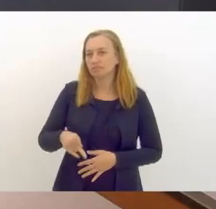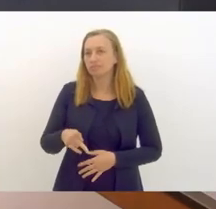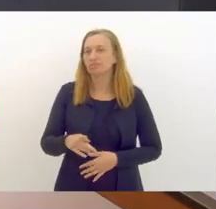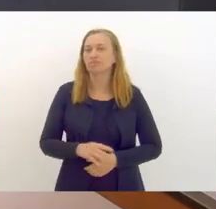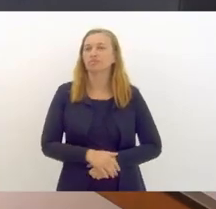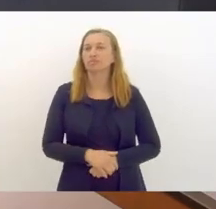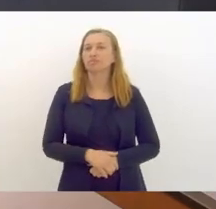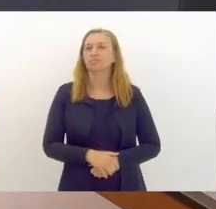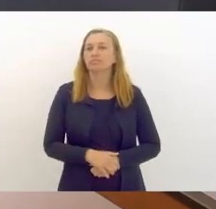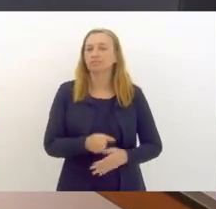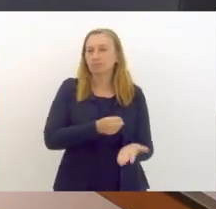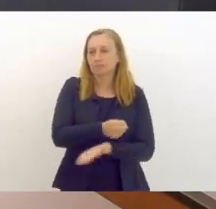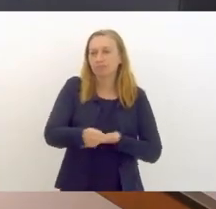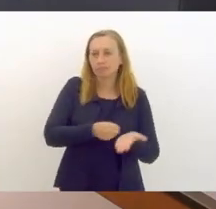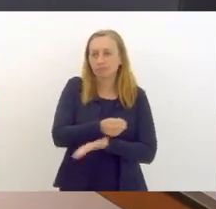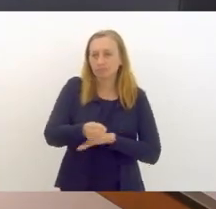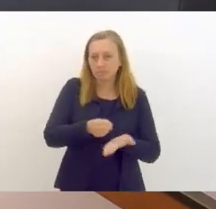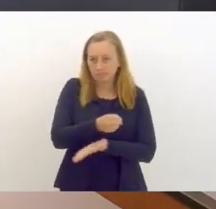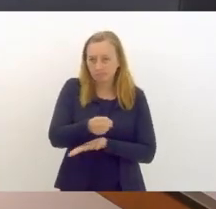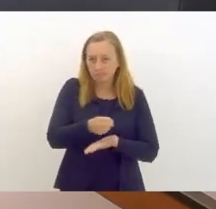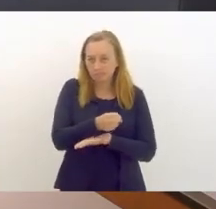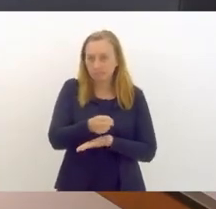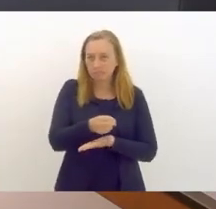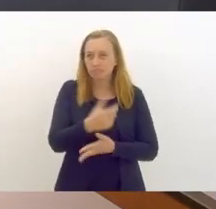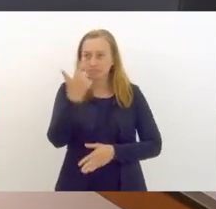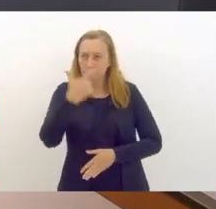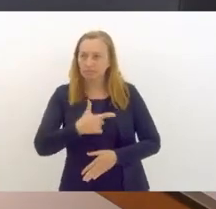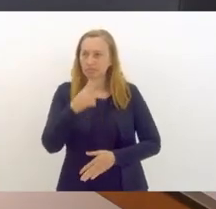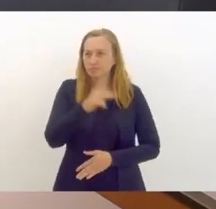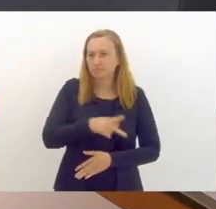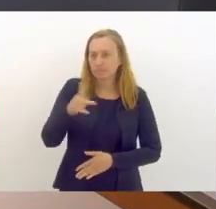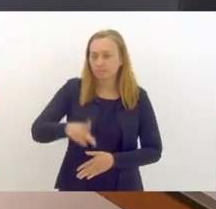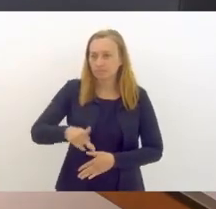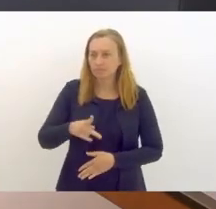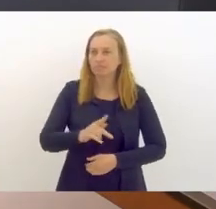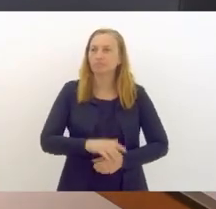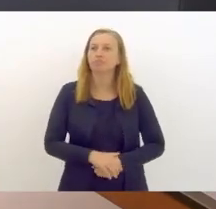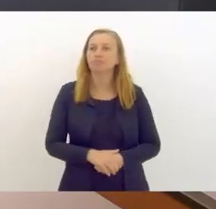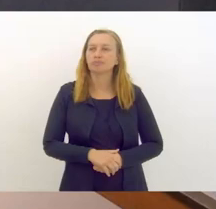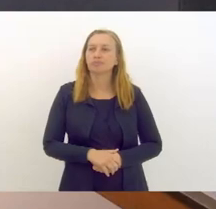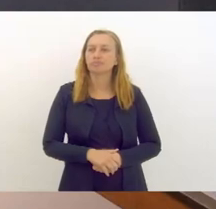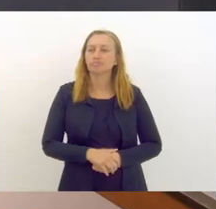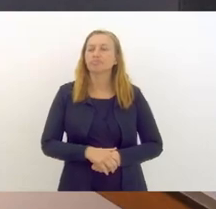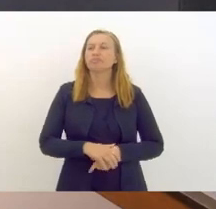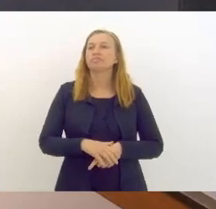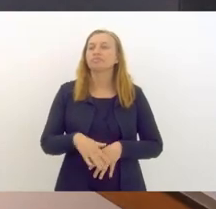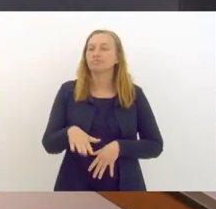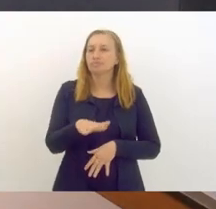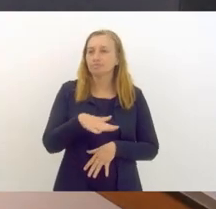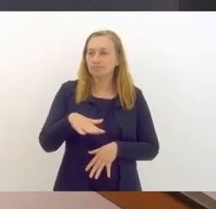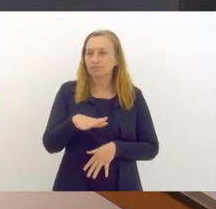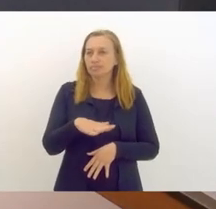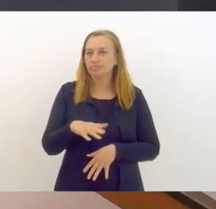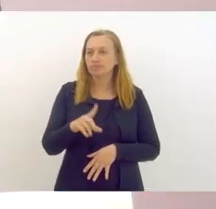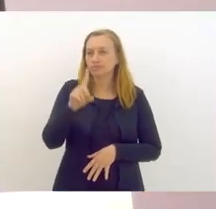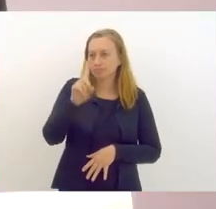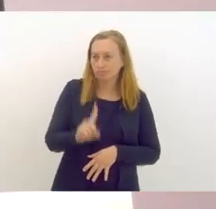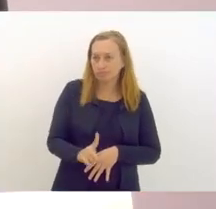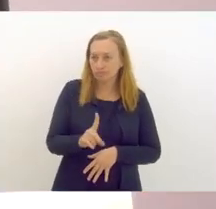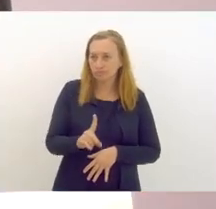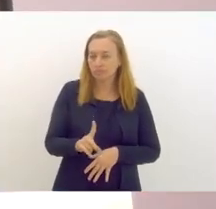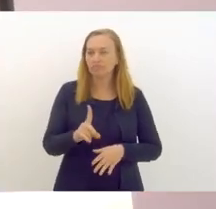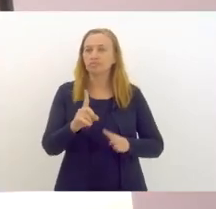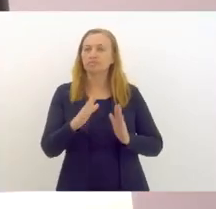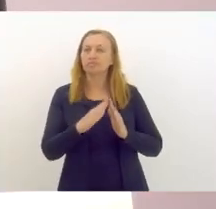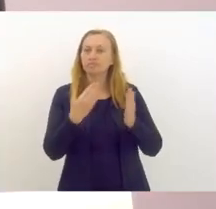que é a nossa base e o nosso chão, é sermos professores na função de direção, de gerir uma escola pública de